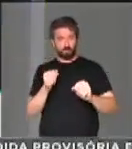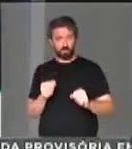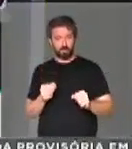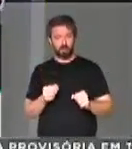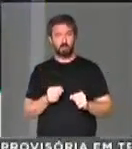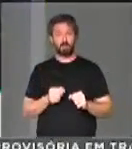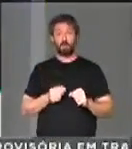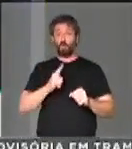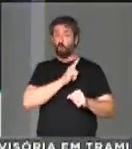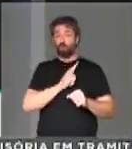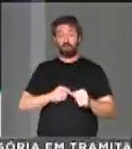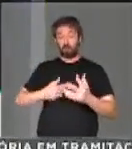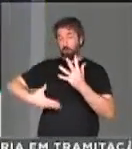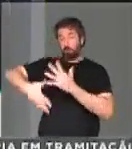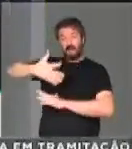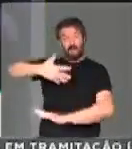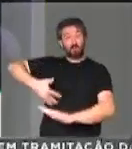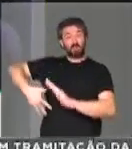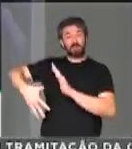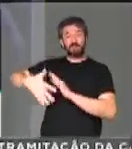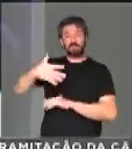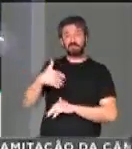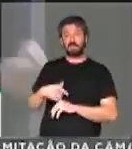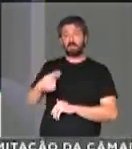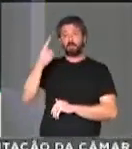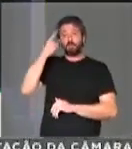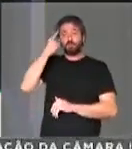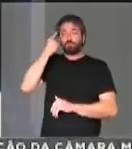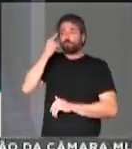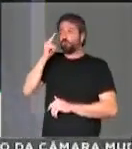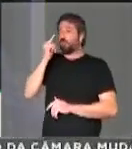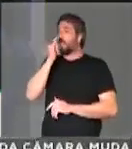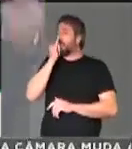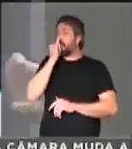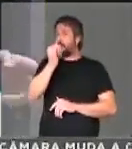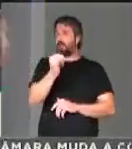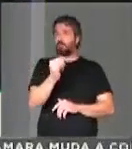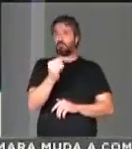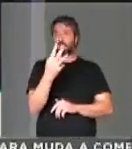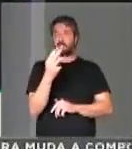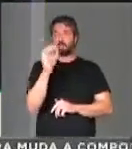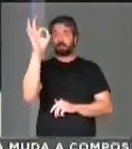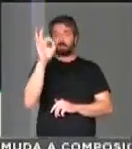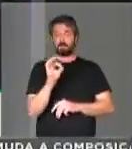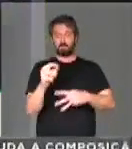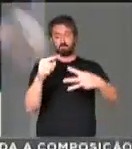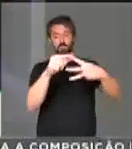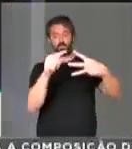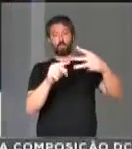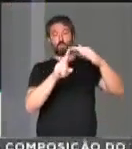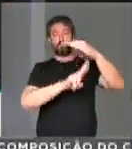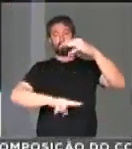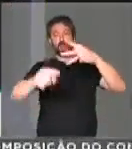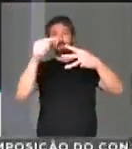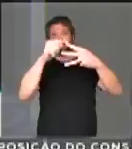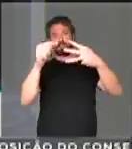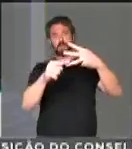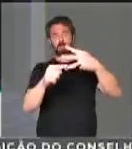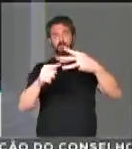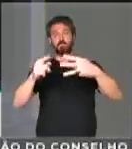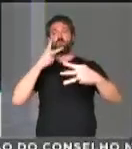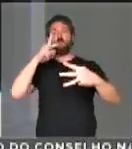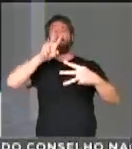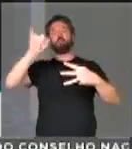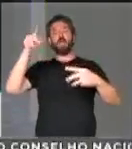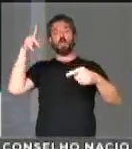é tão caótico que começa num dia anunciando cortes de 30% em 3 universidades